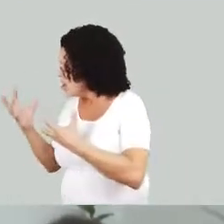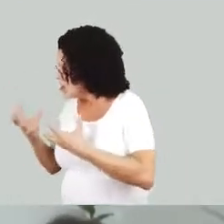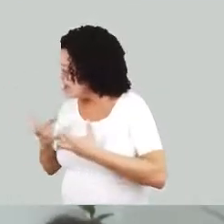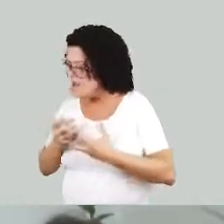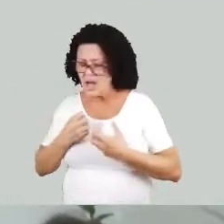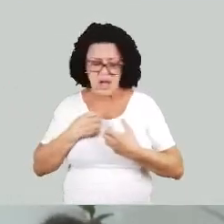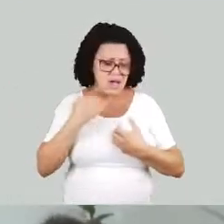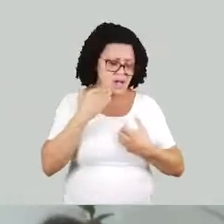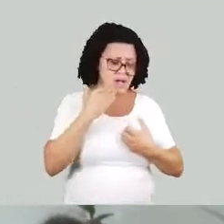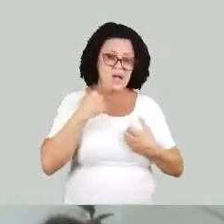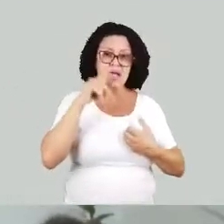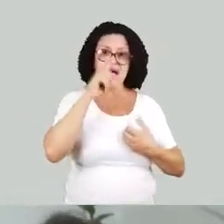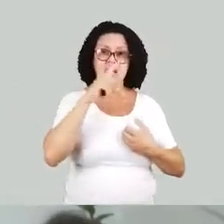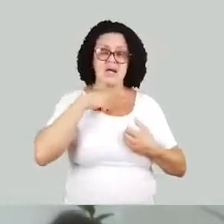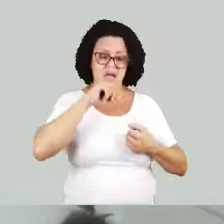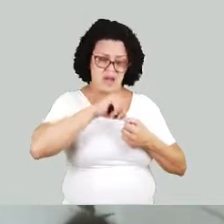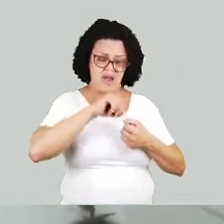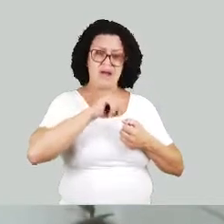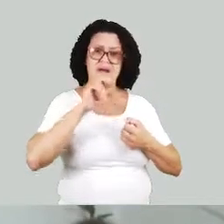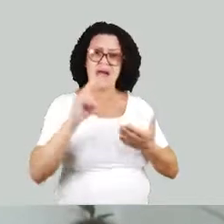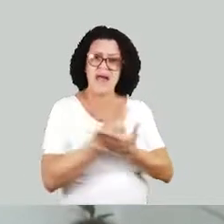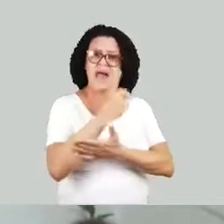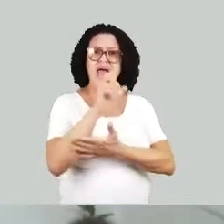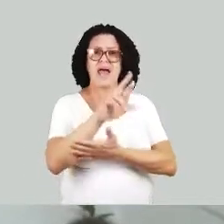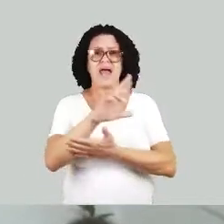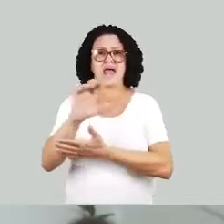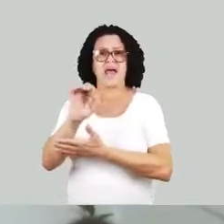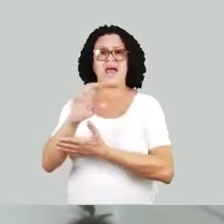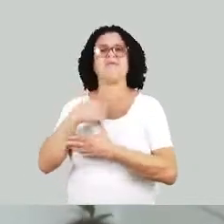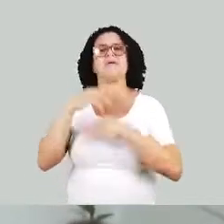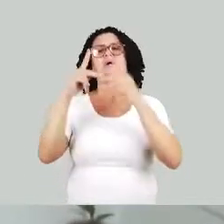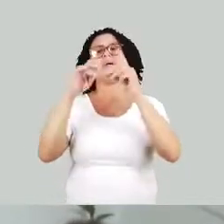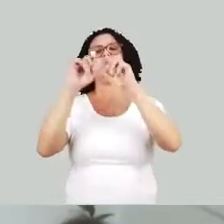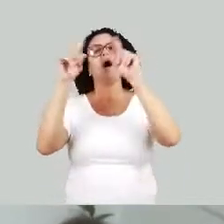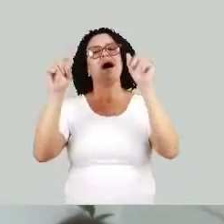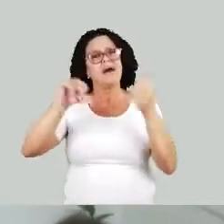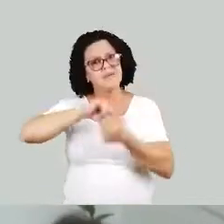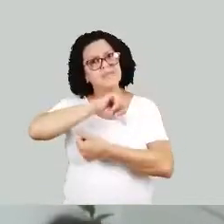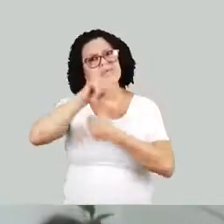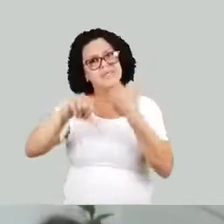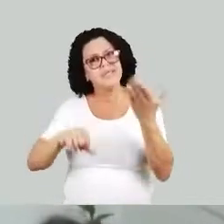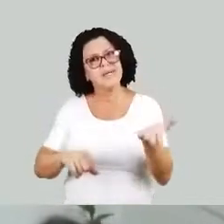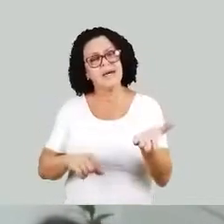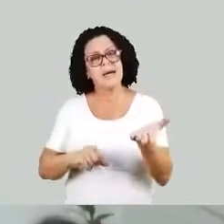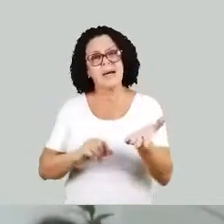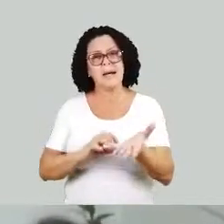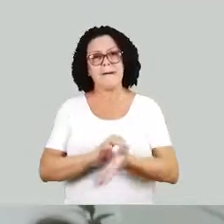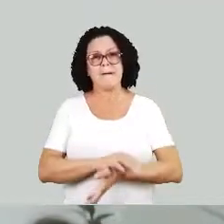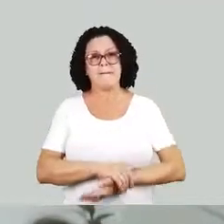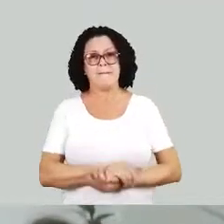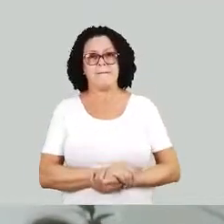os nossos defeitos e os nossos erros e ressignificá-los. Tá?